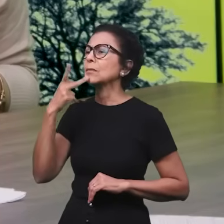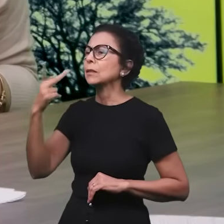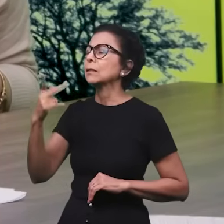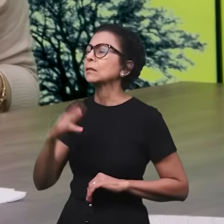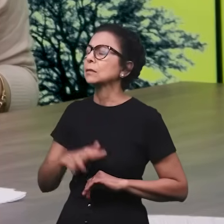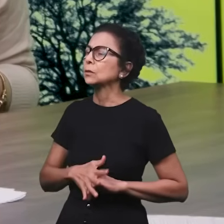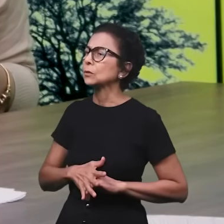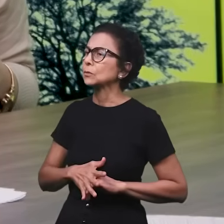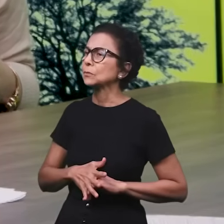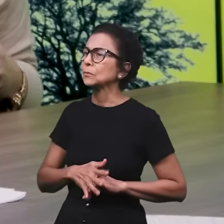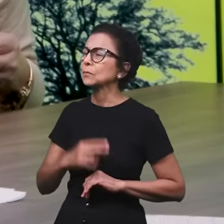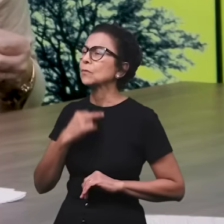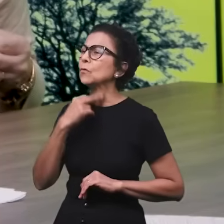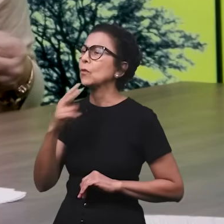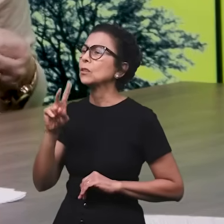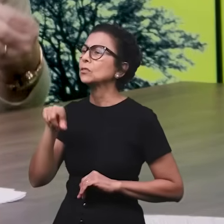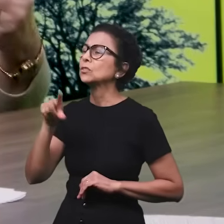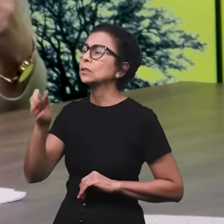E aí ele